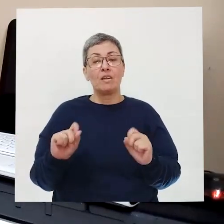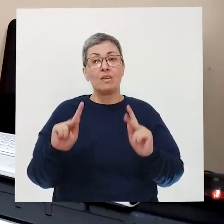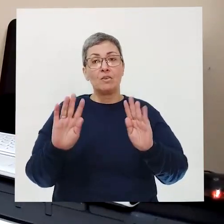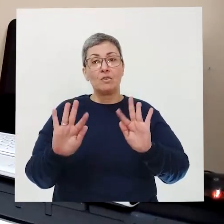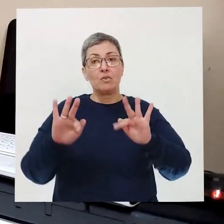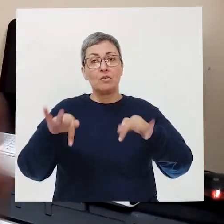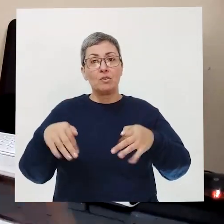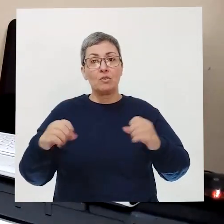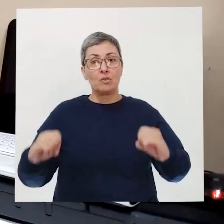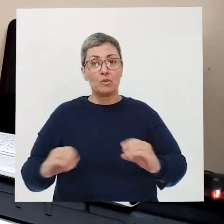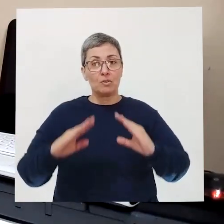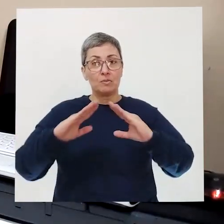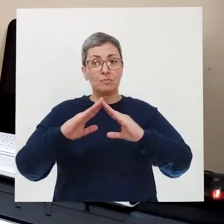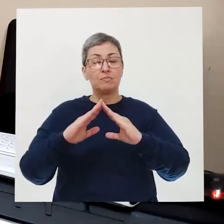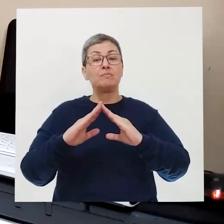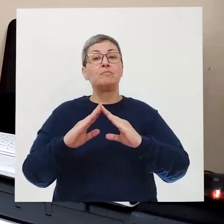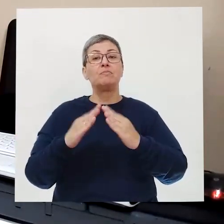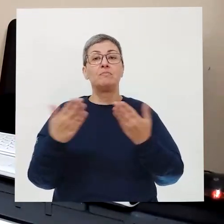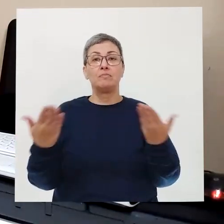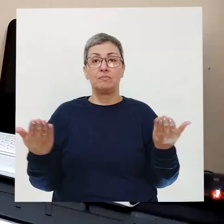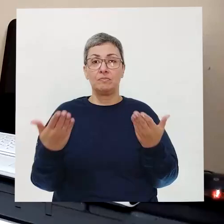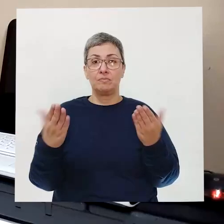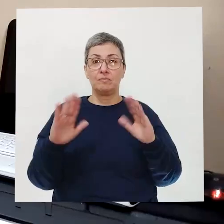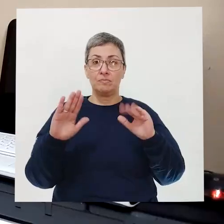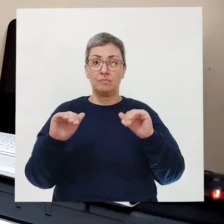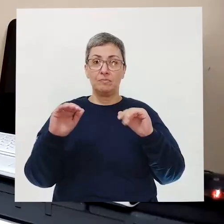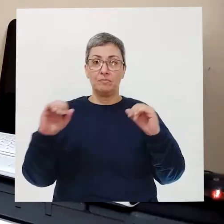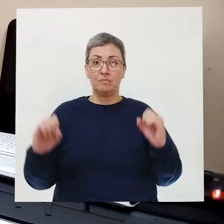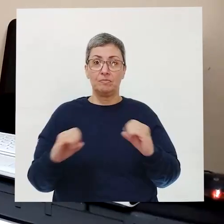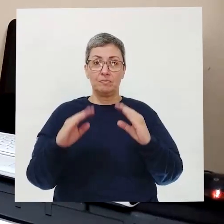Estamos encerrando o nosso programa e